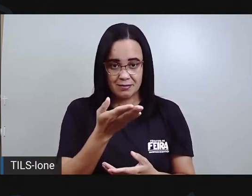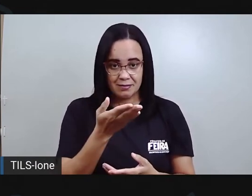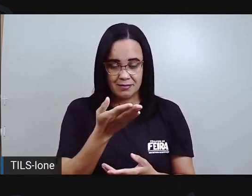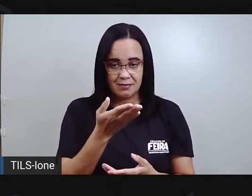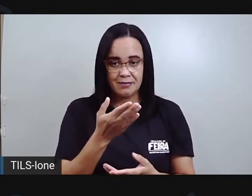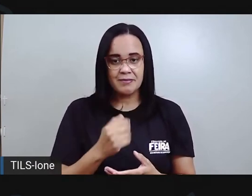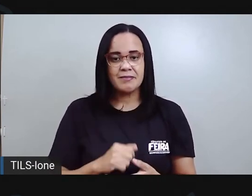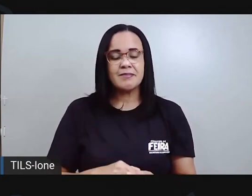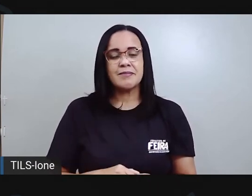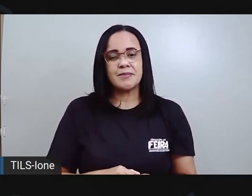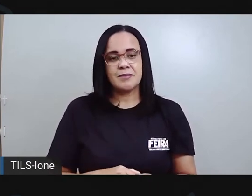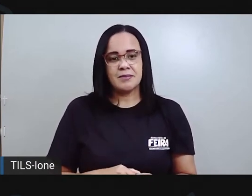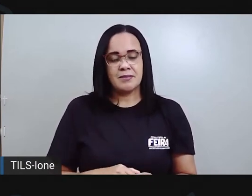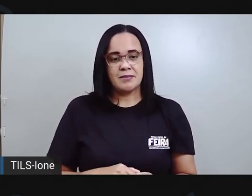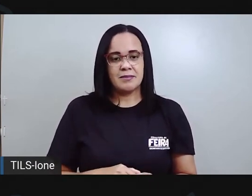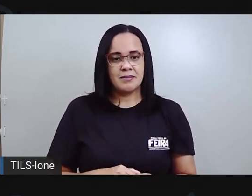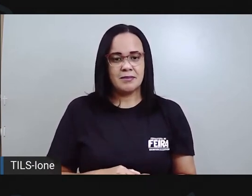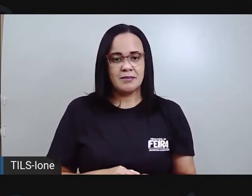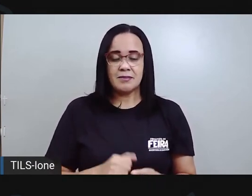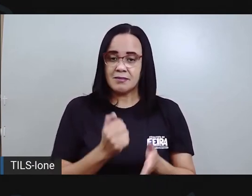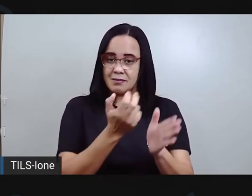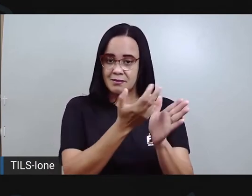mostro o meu desenho para vocês.